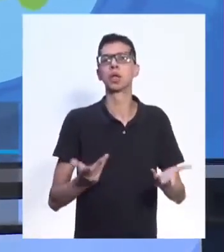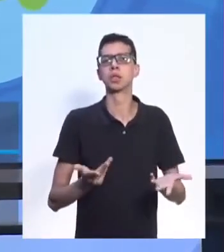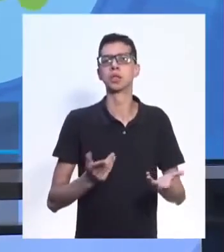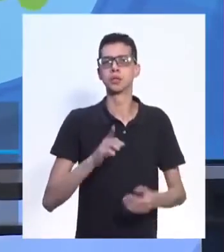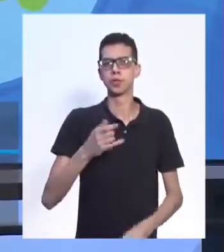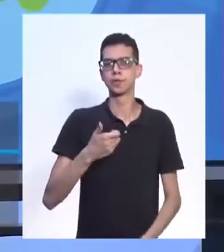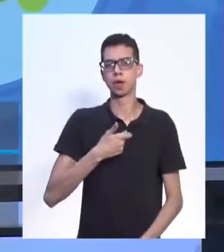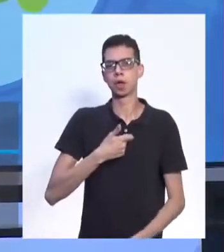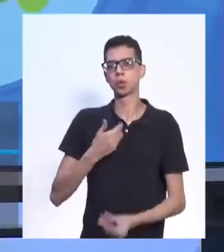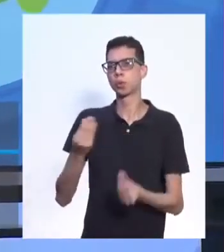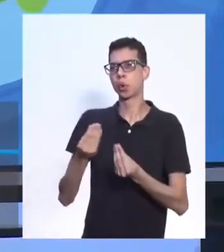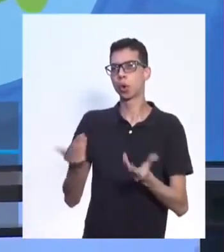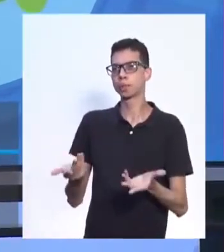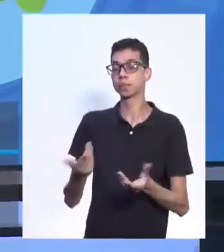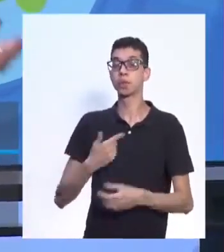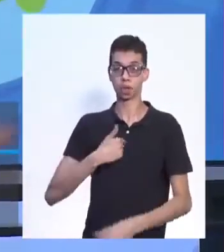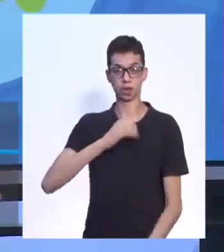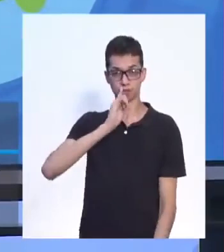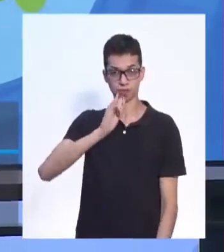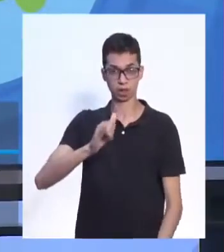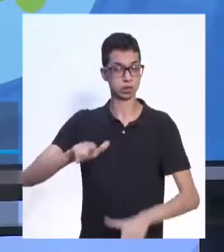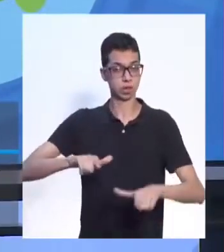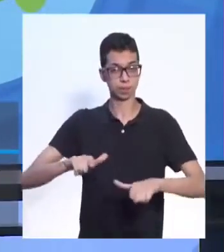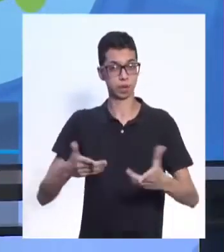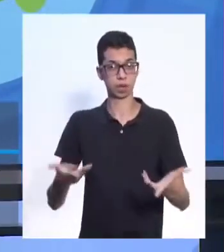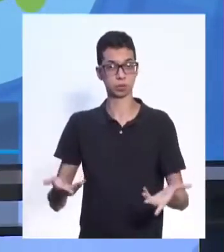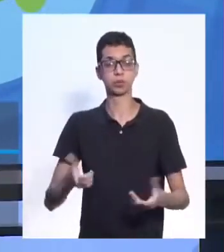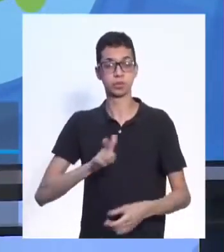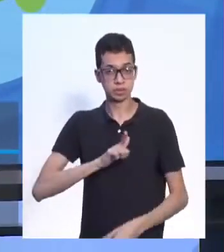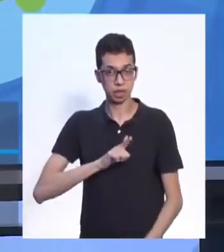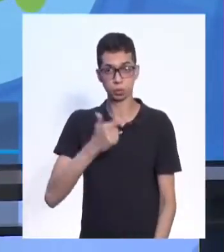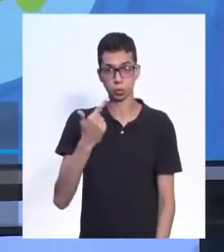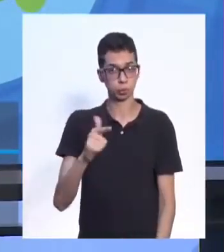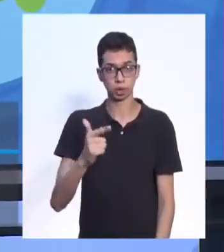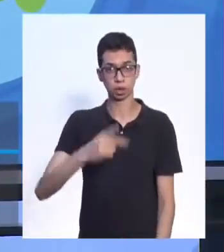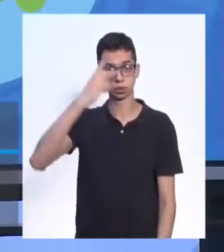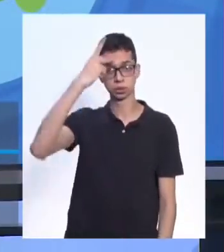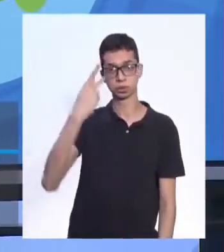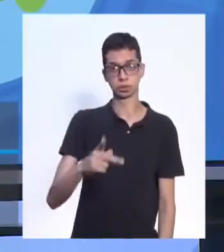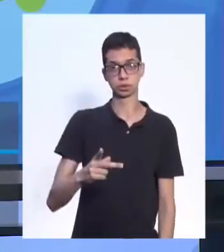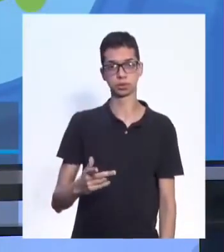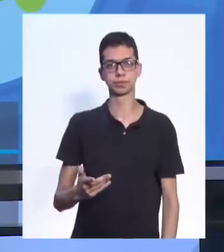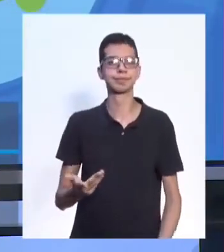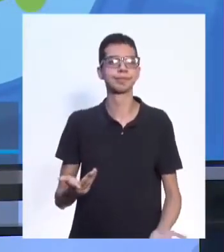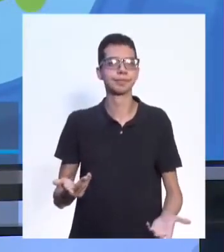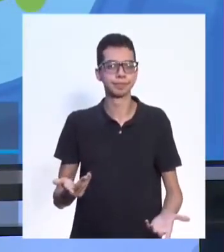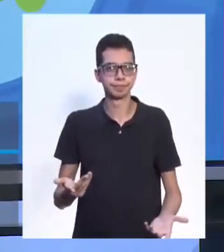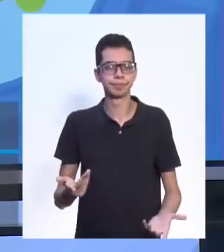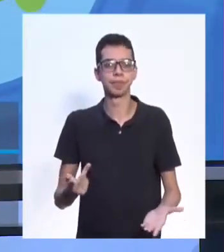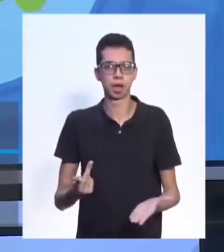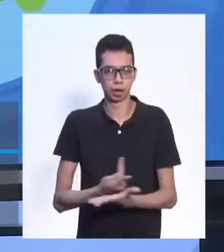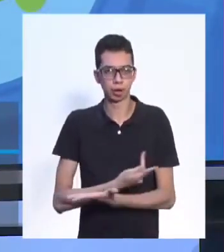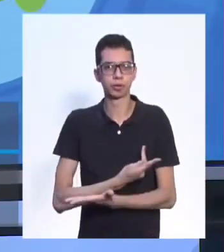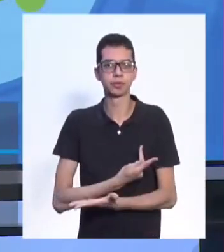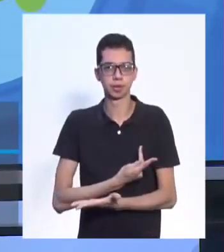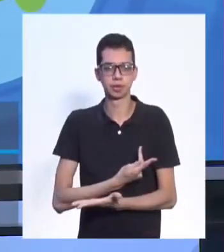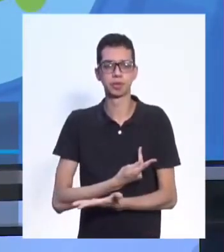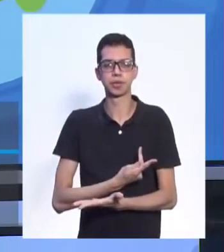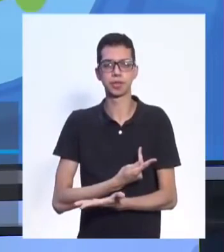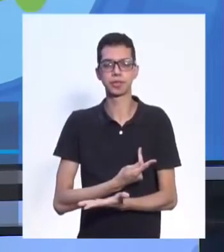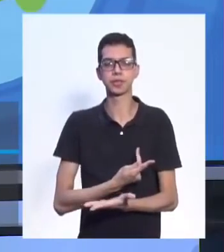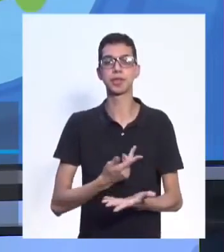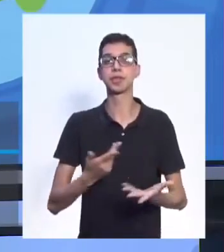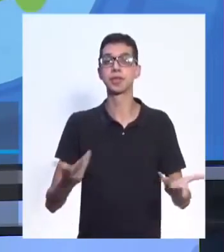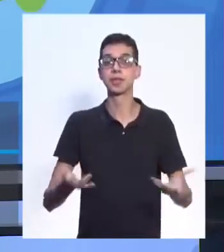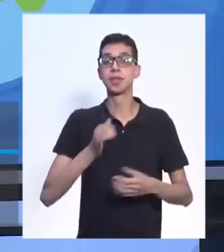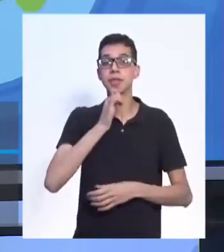Não, mas eu falei para você arrumar um emprego. Agora, se tem ou não tem é outra questão. Então, é justamente isso. E aí, o que acontece? As